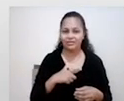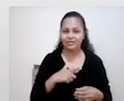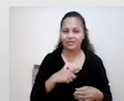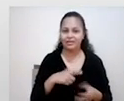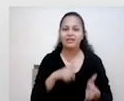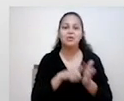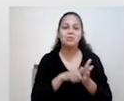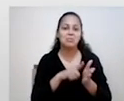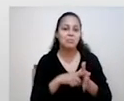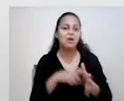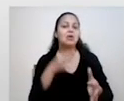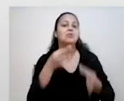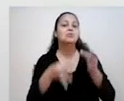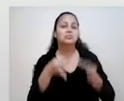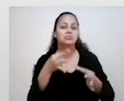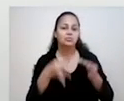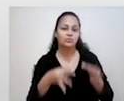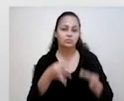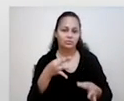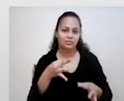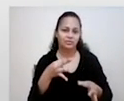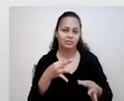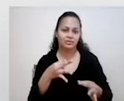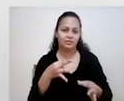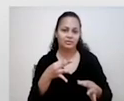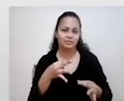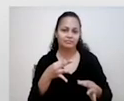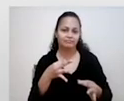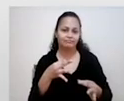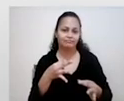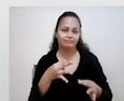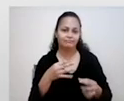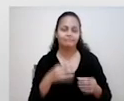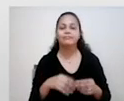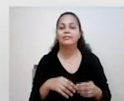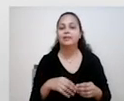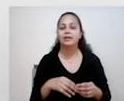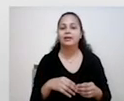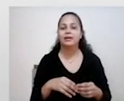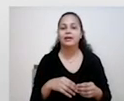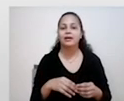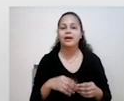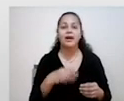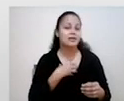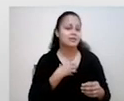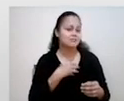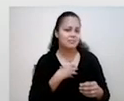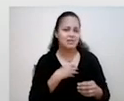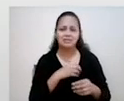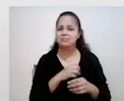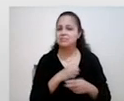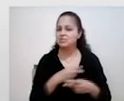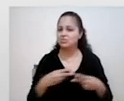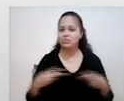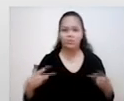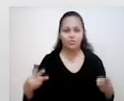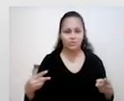que o juiz tenha autorizado. Olha, ele disse exatamente as mesmas coisas, mas sem ficar,